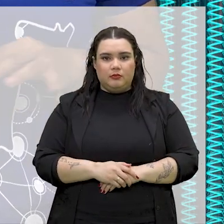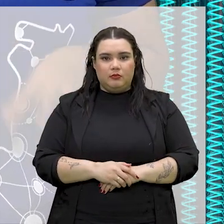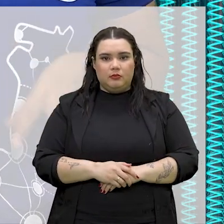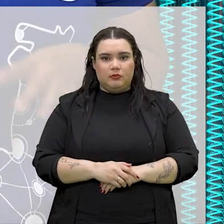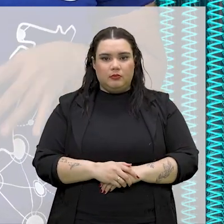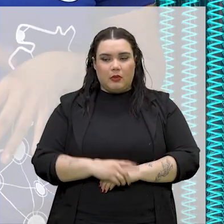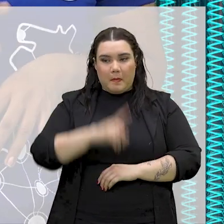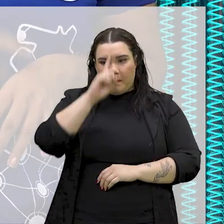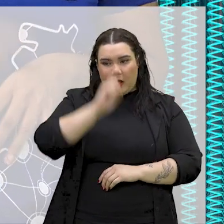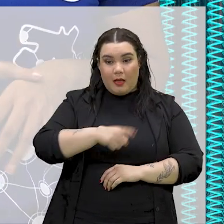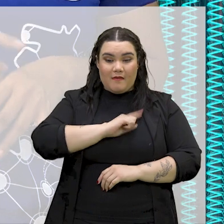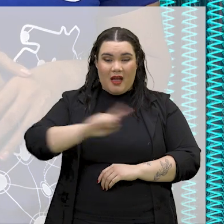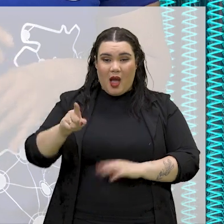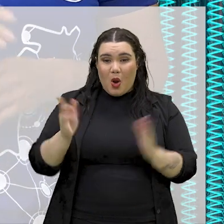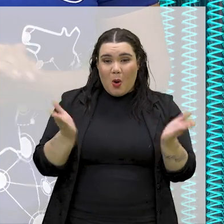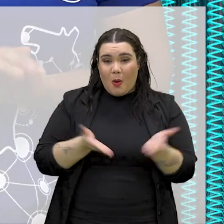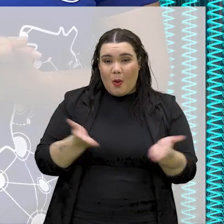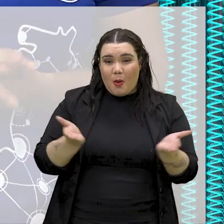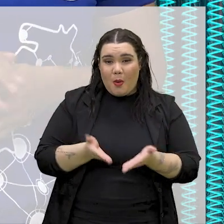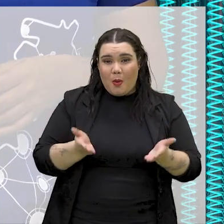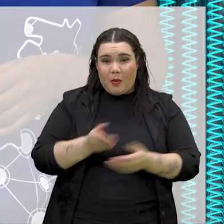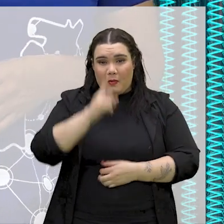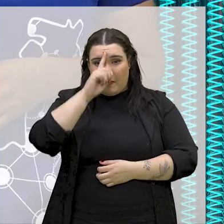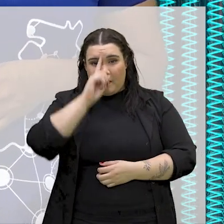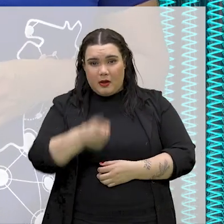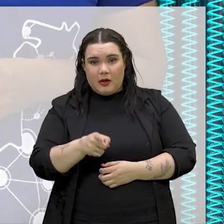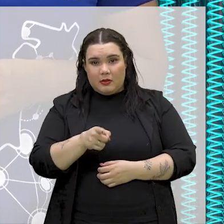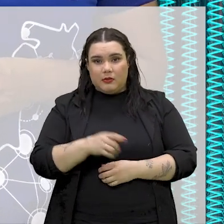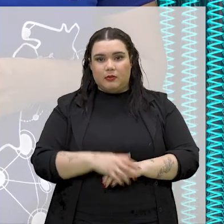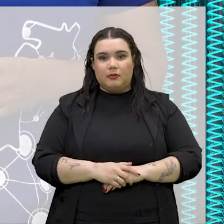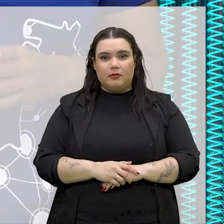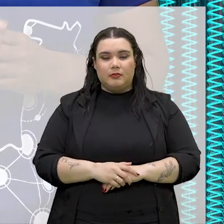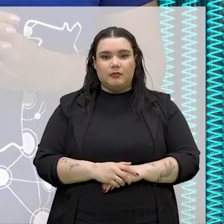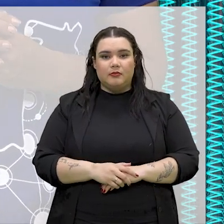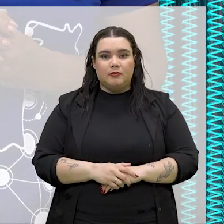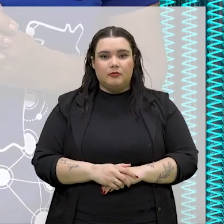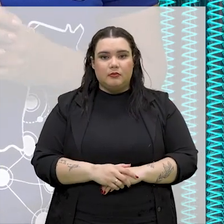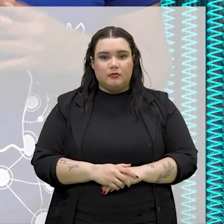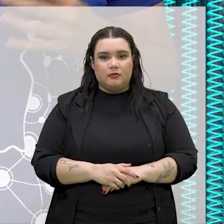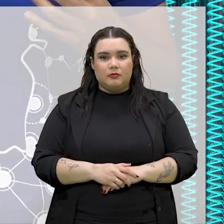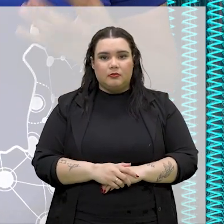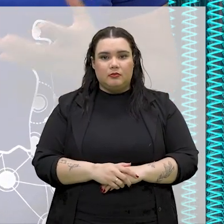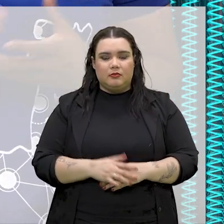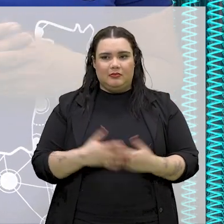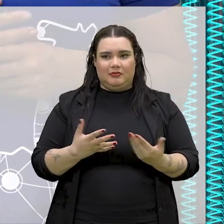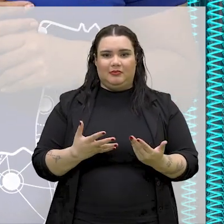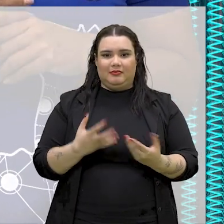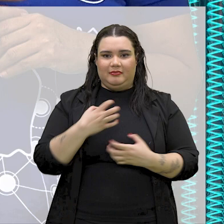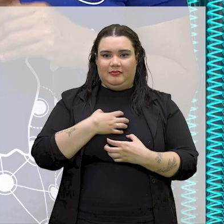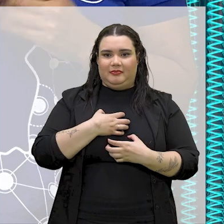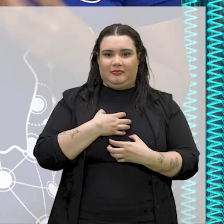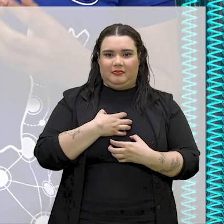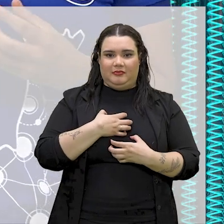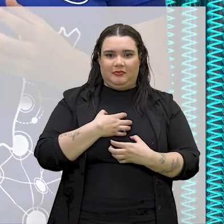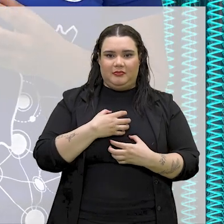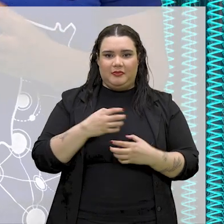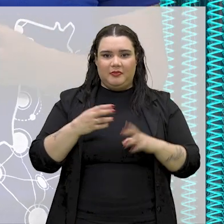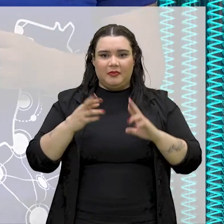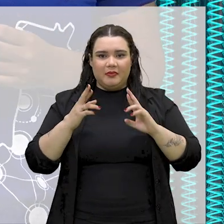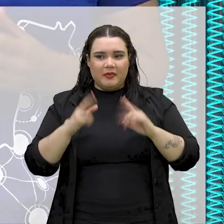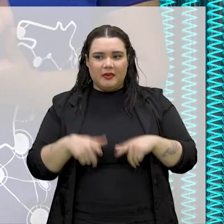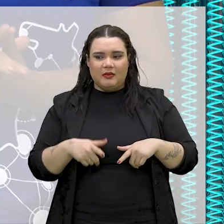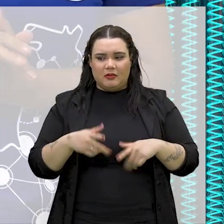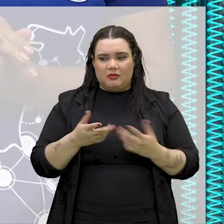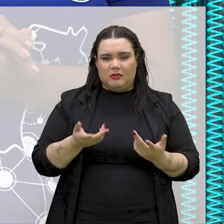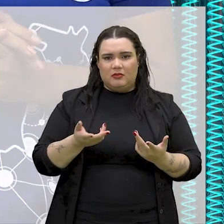isso agora, imediatamente. Alguém chega para você, faz isso agora. Soa assim tão, né, ruim, a gente,